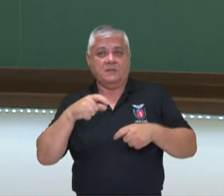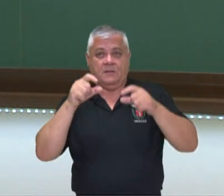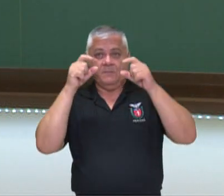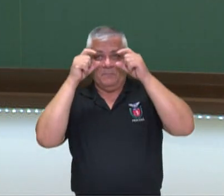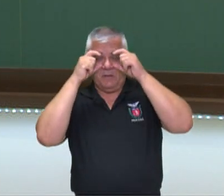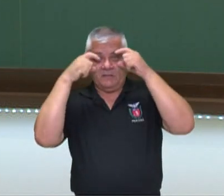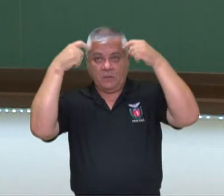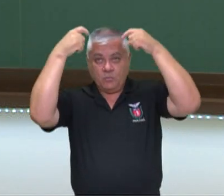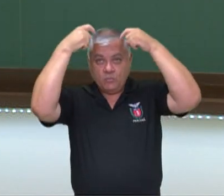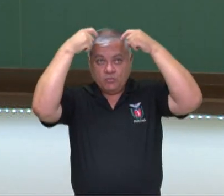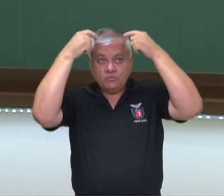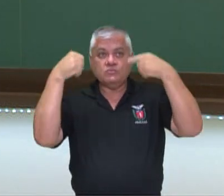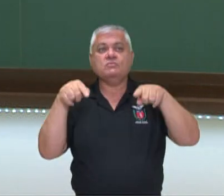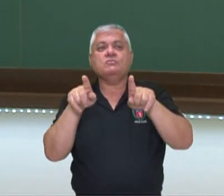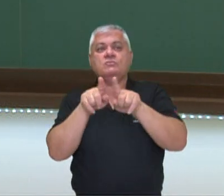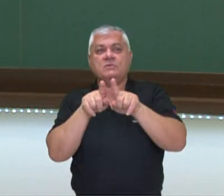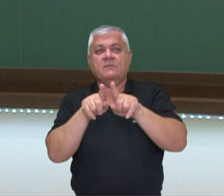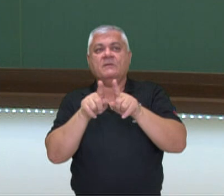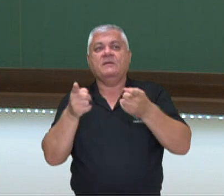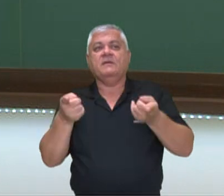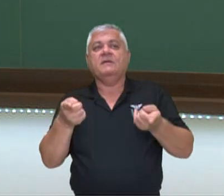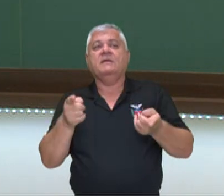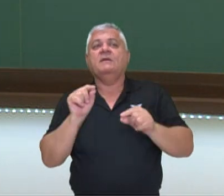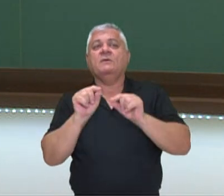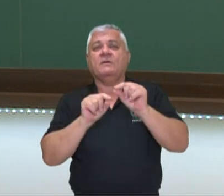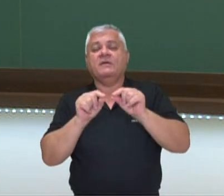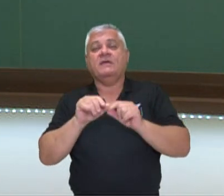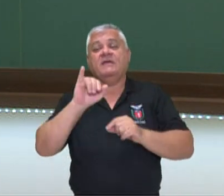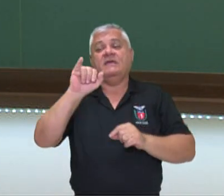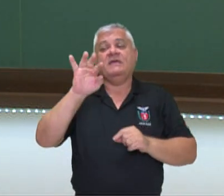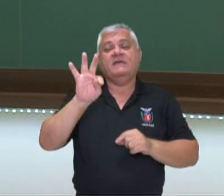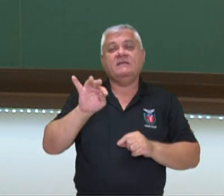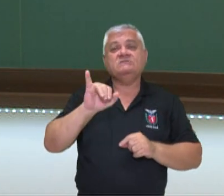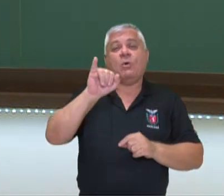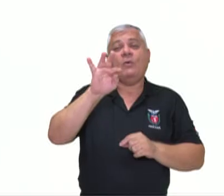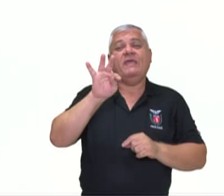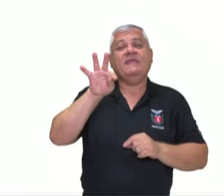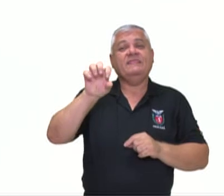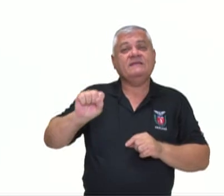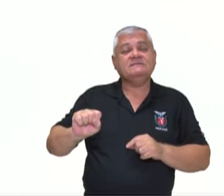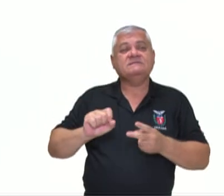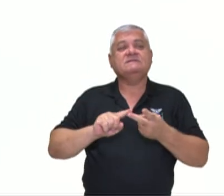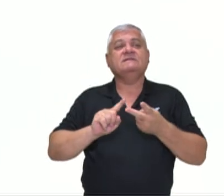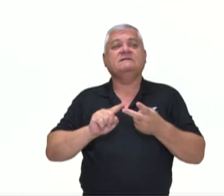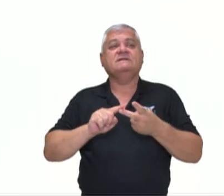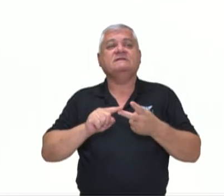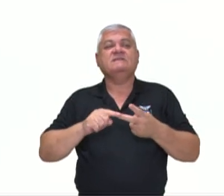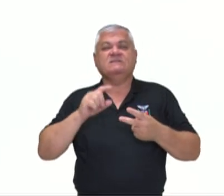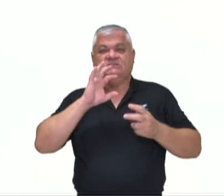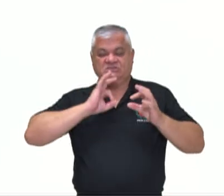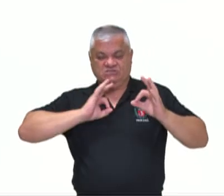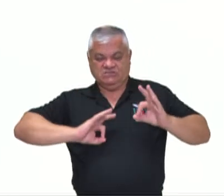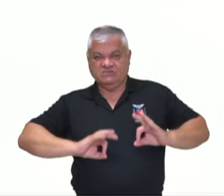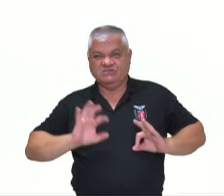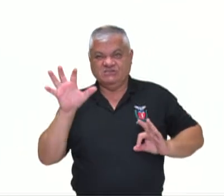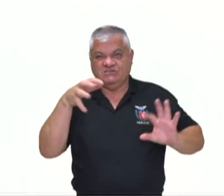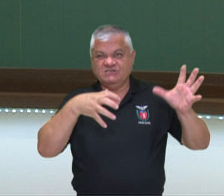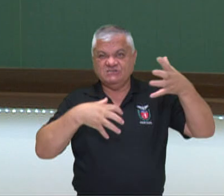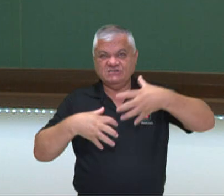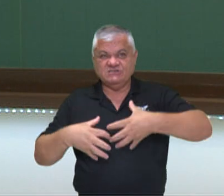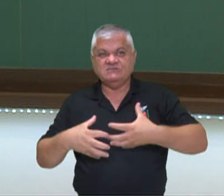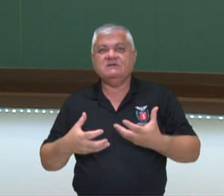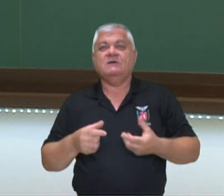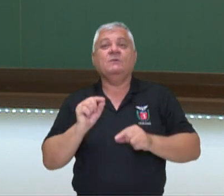bamboos. Aí nós temos duas possíveis respostas. Eat or eats. Tigers, stripes. Has or